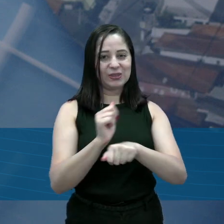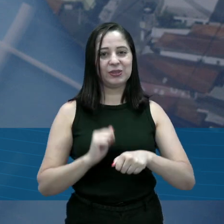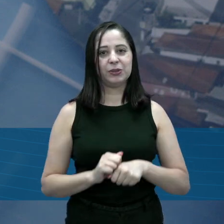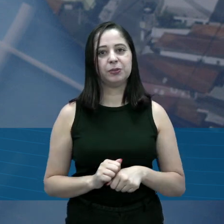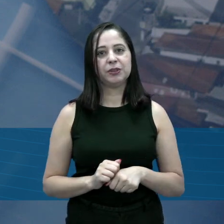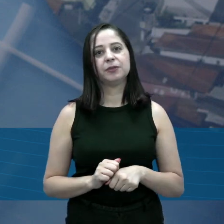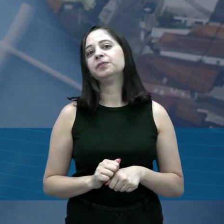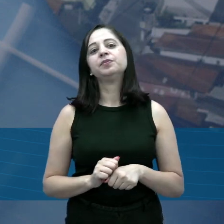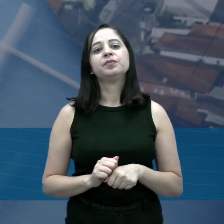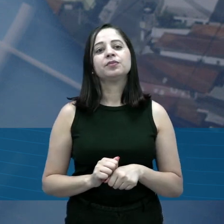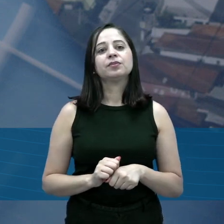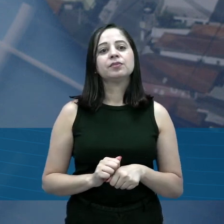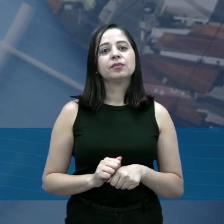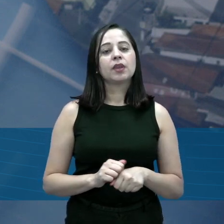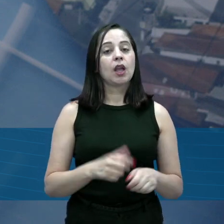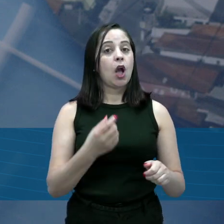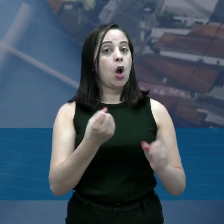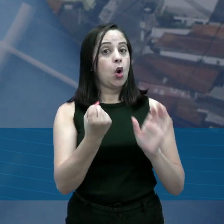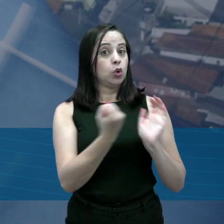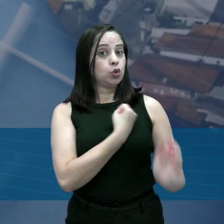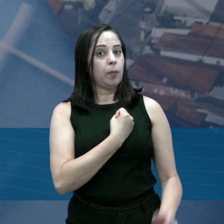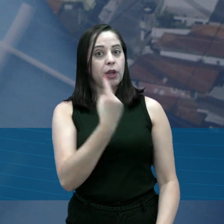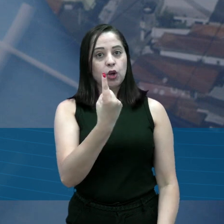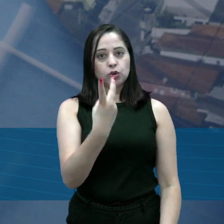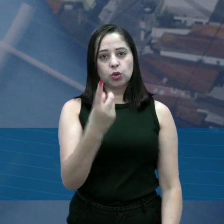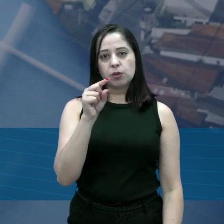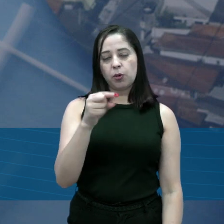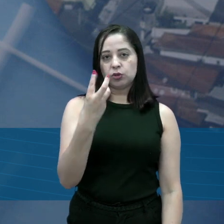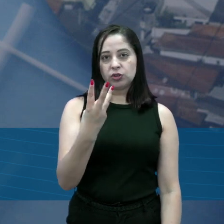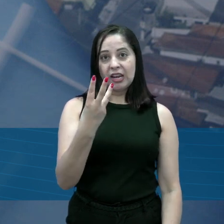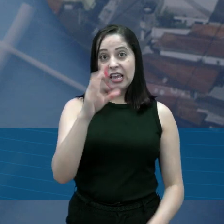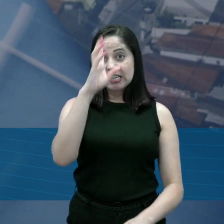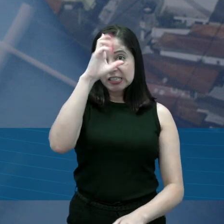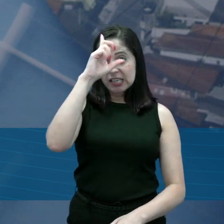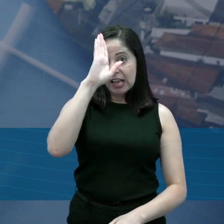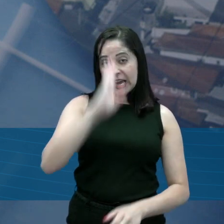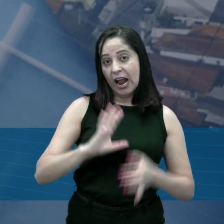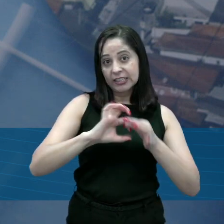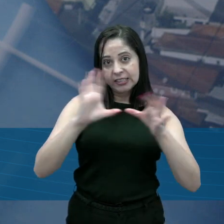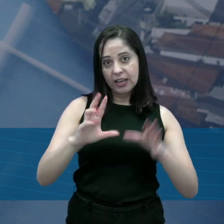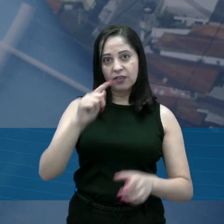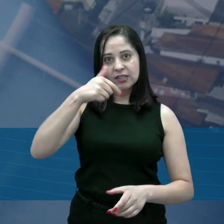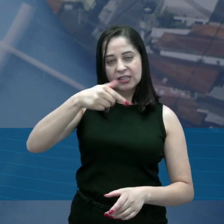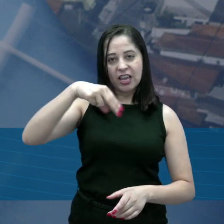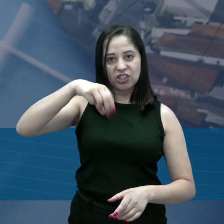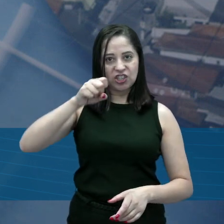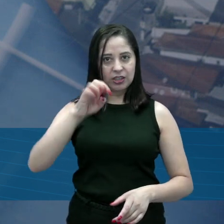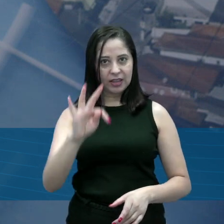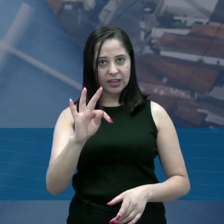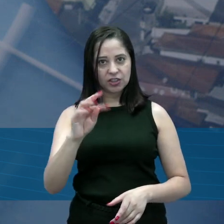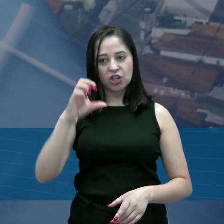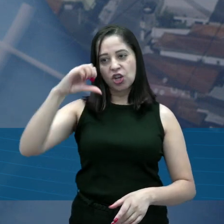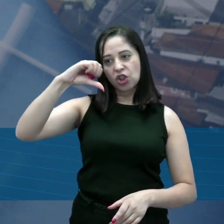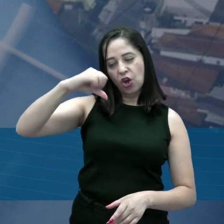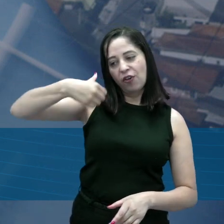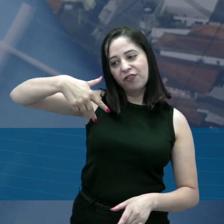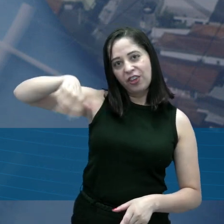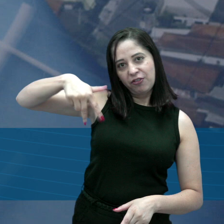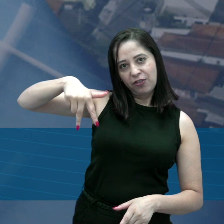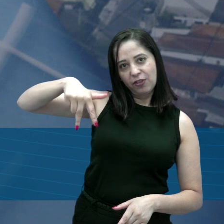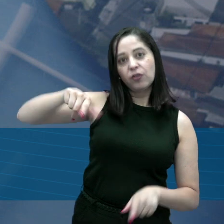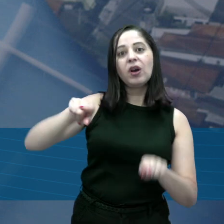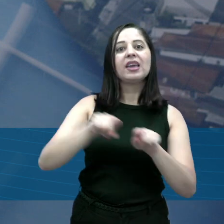youtube.com/tvcâmarasjc. Também tem o nosso canal aberto, 12.3, além do 7 da NET e do 9 da Vivo. E vocês podem nos acompanhar